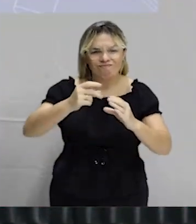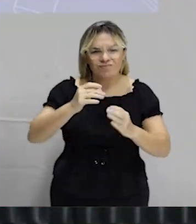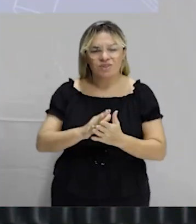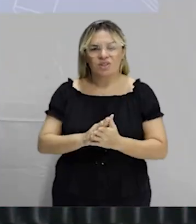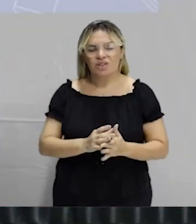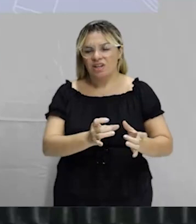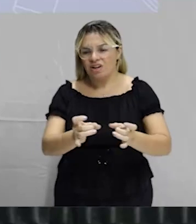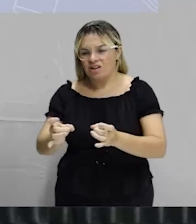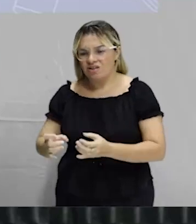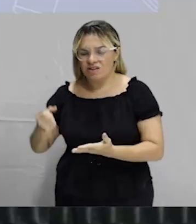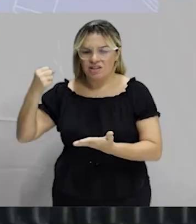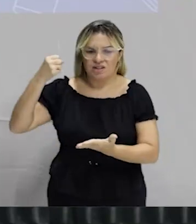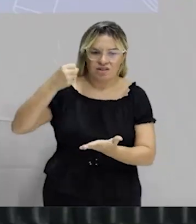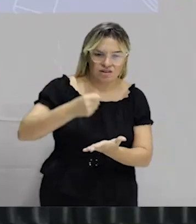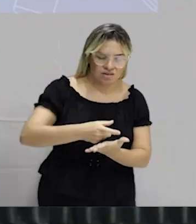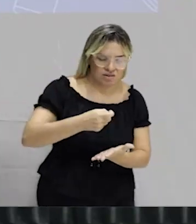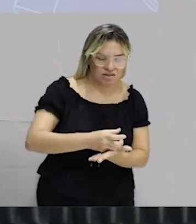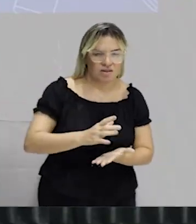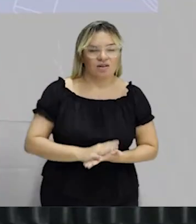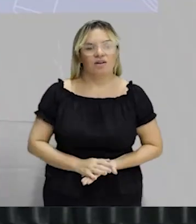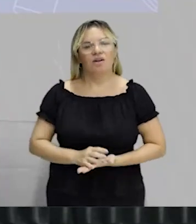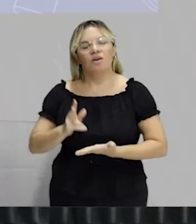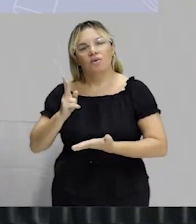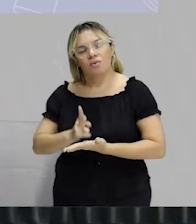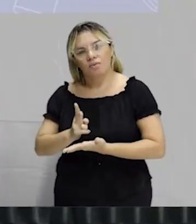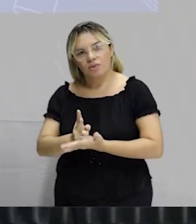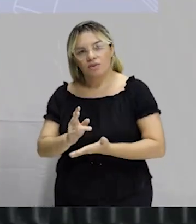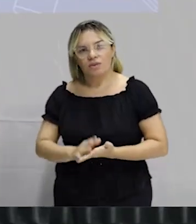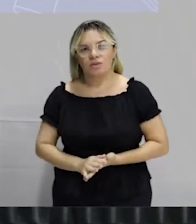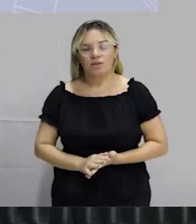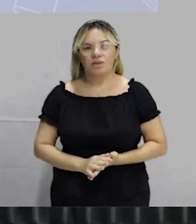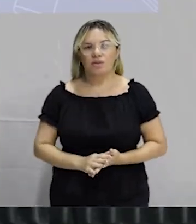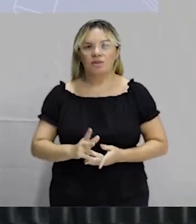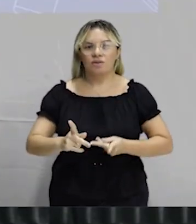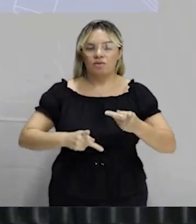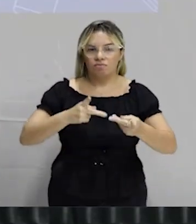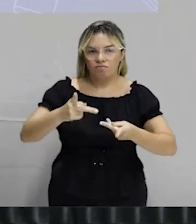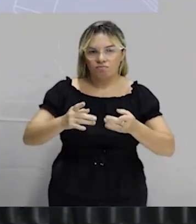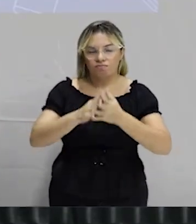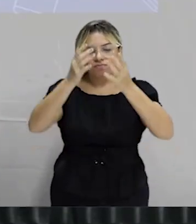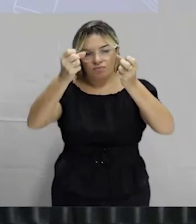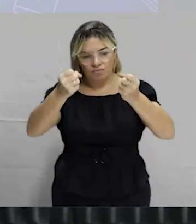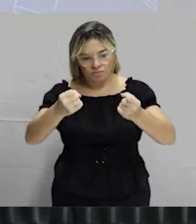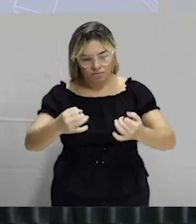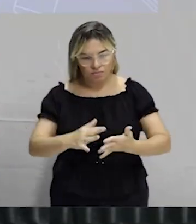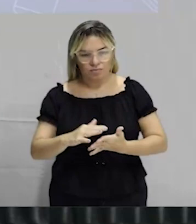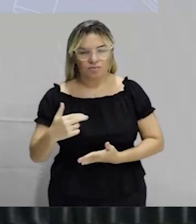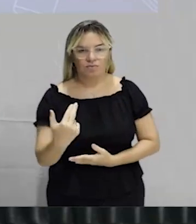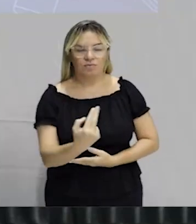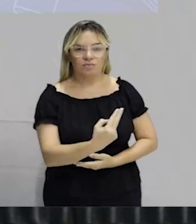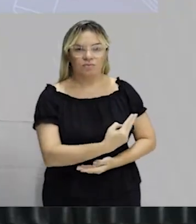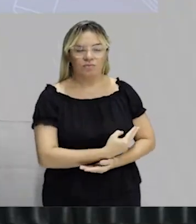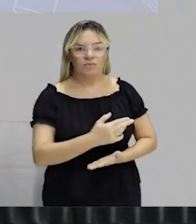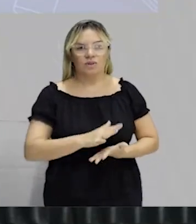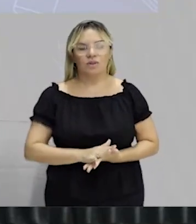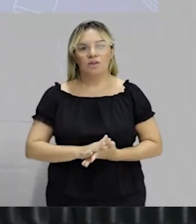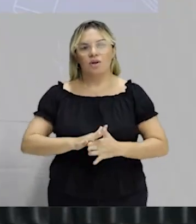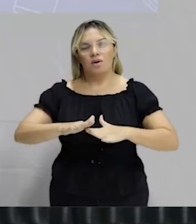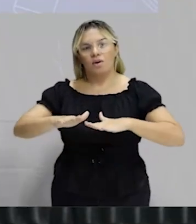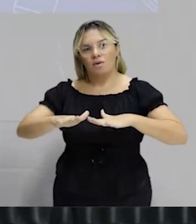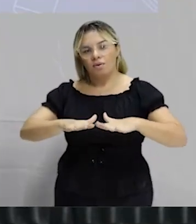especulativo. Como sempre falei, toda vez que nós realizamos esse